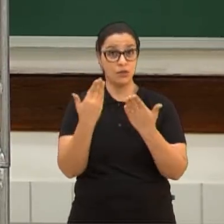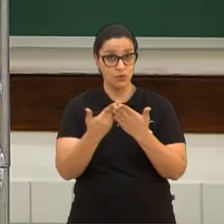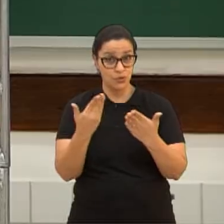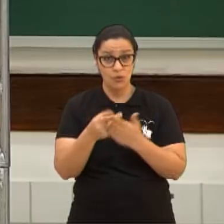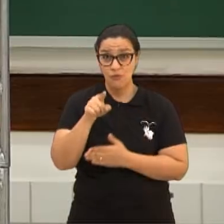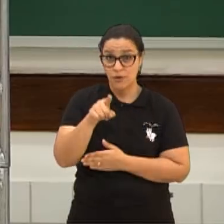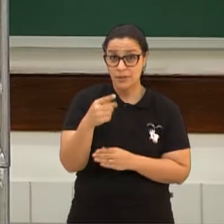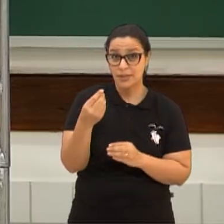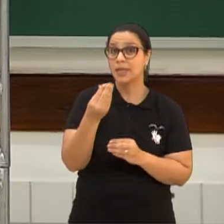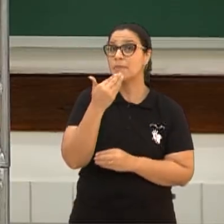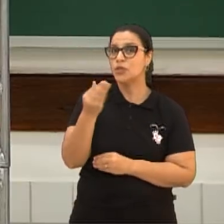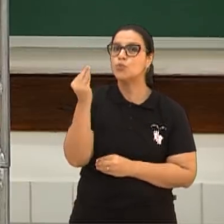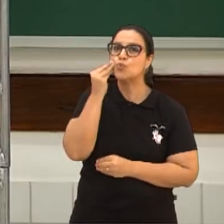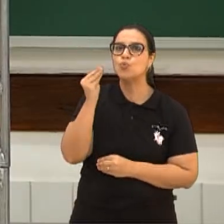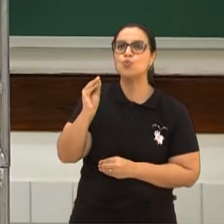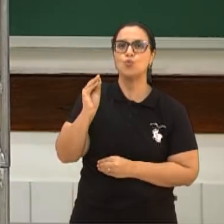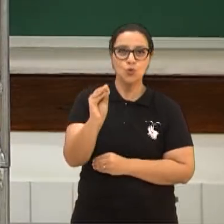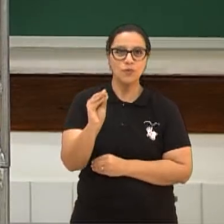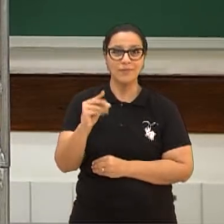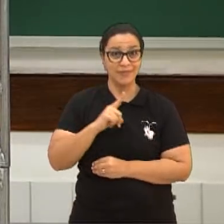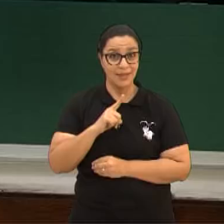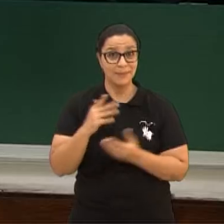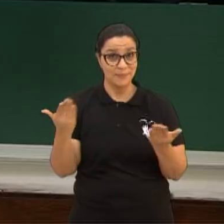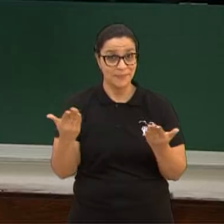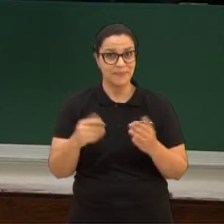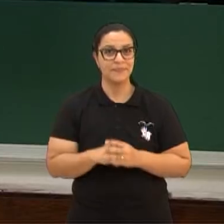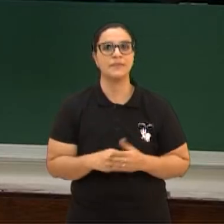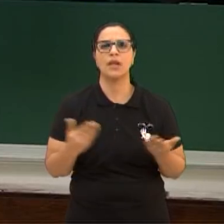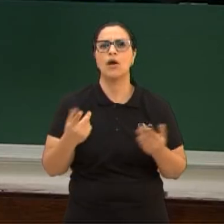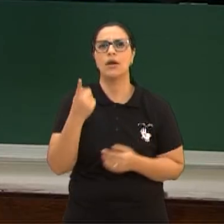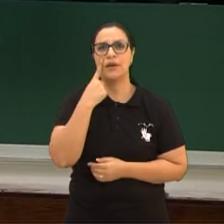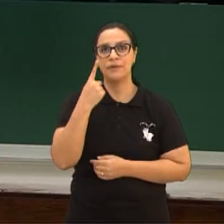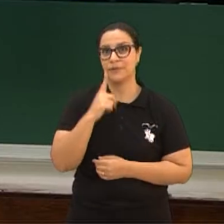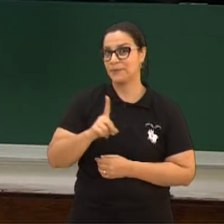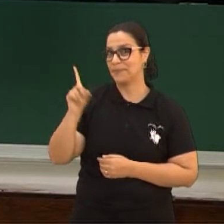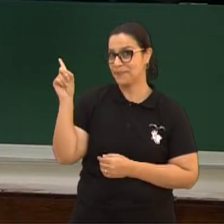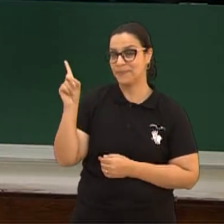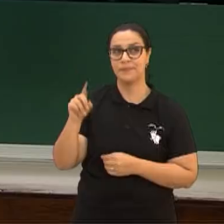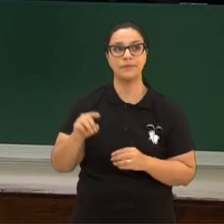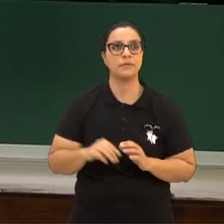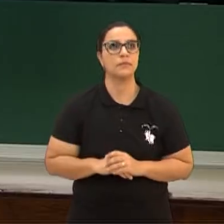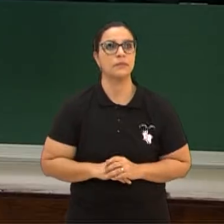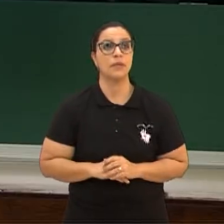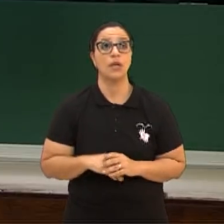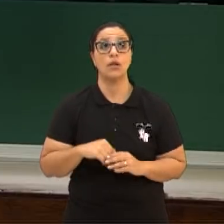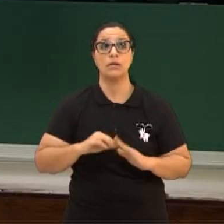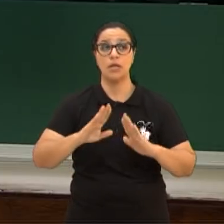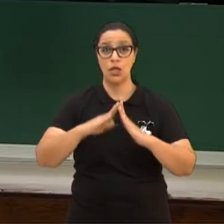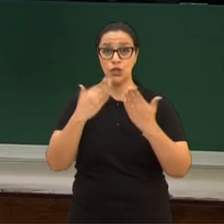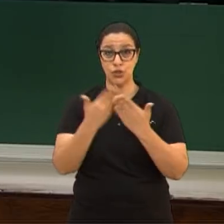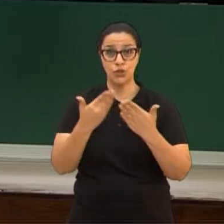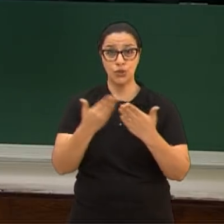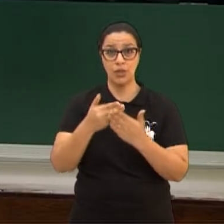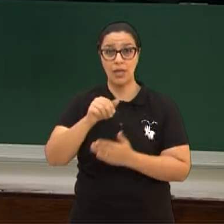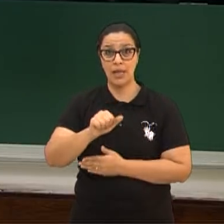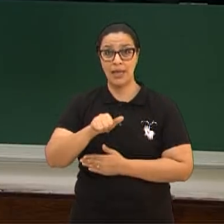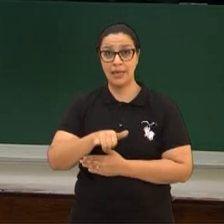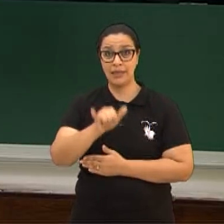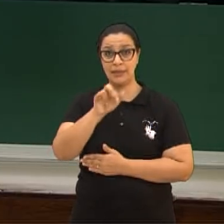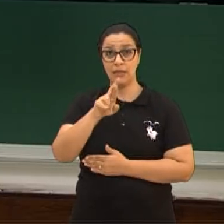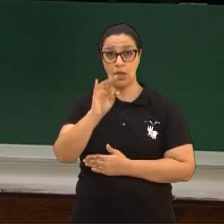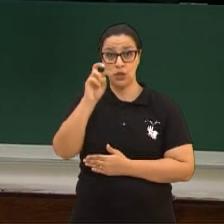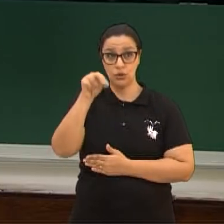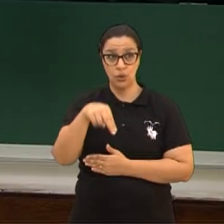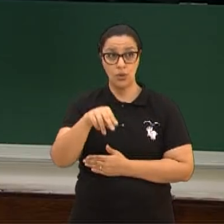foi você que pediu esse beijo. Então, observa lá com a teacher. Nós temos o Colégio Estadual